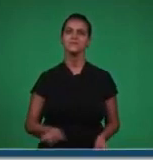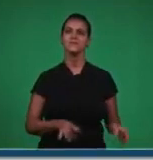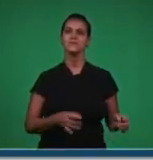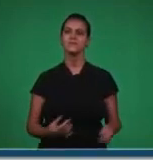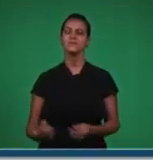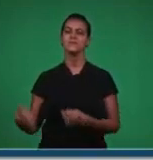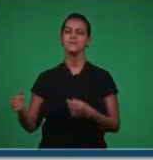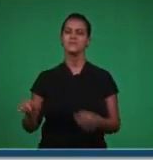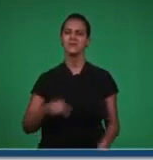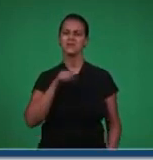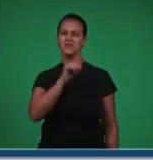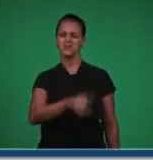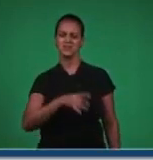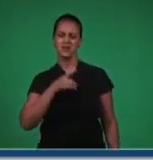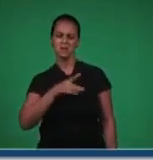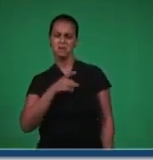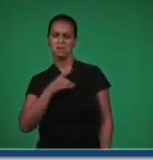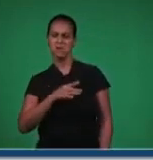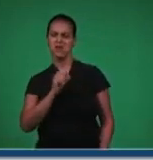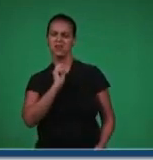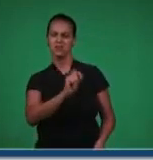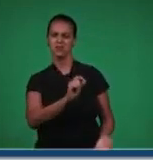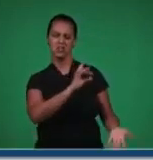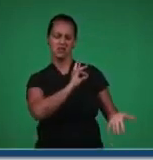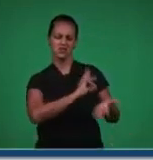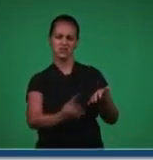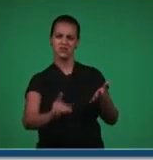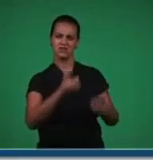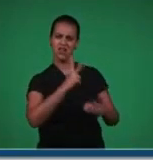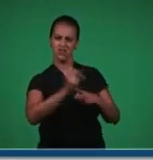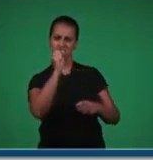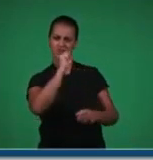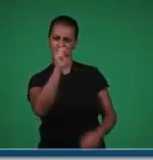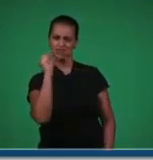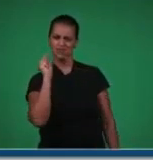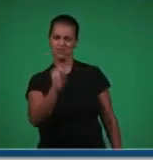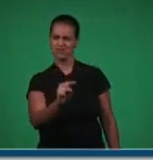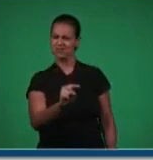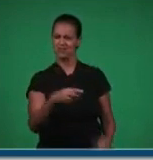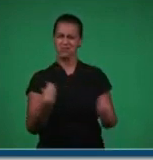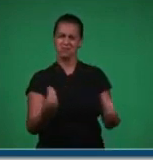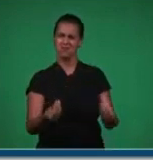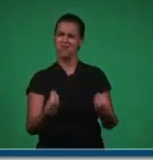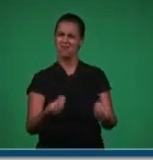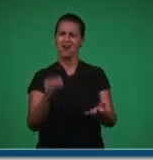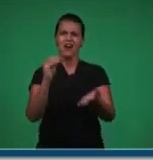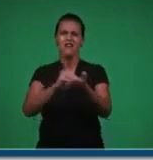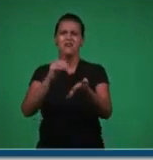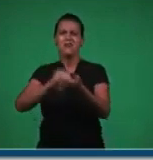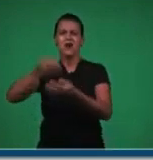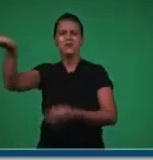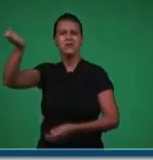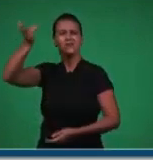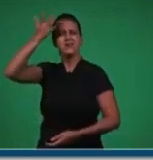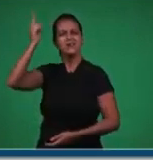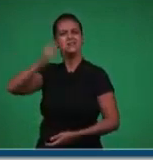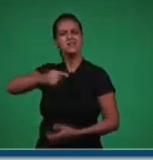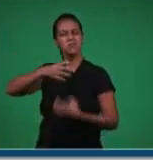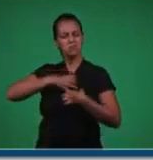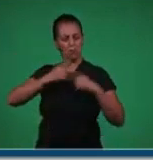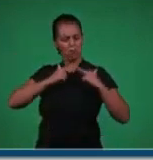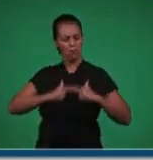Lindo diz que o tentador te vai vencer. Luz te falta e onde estás não podes